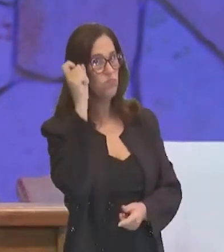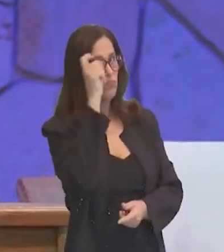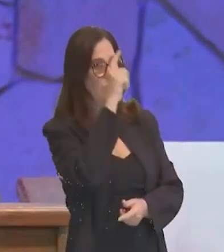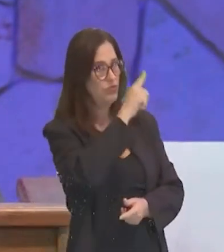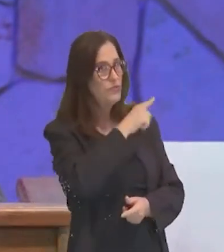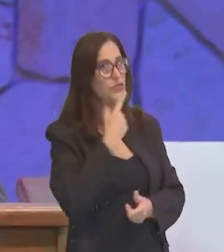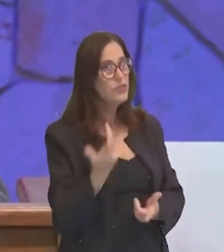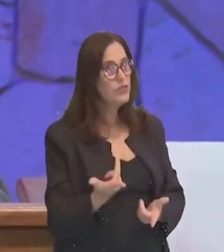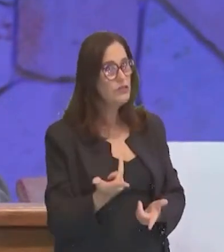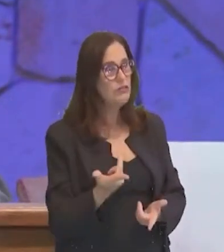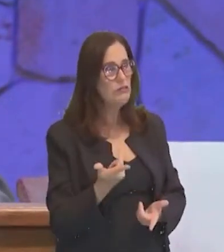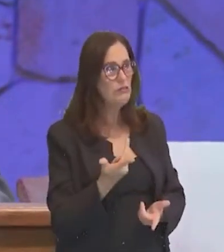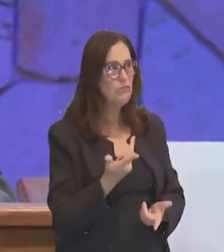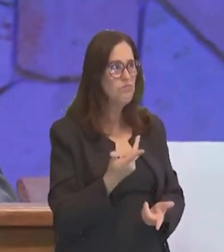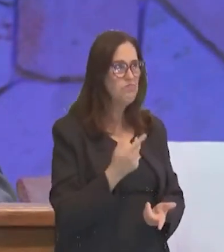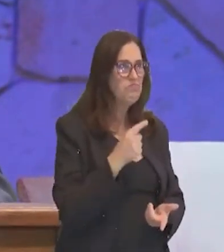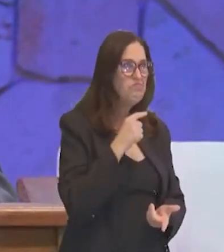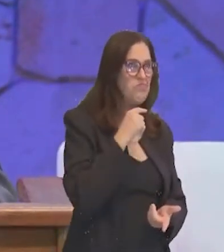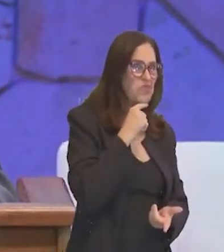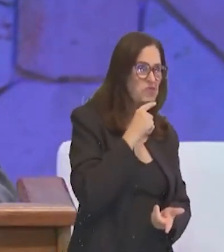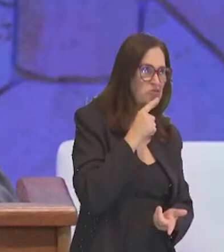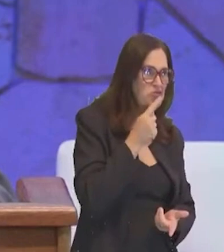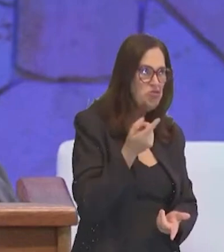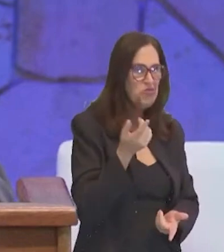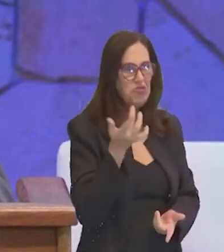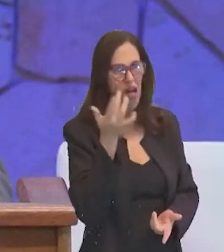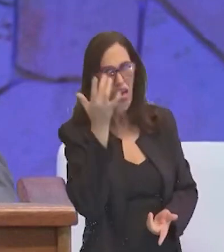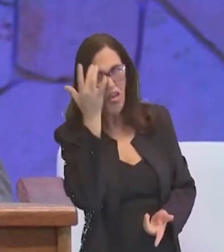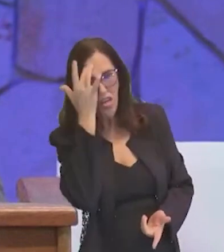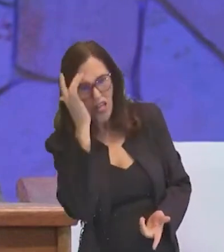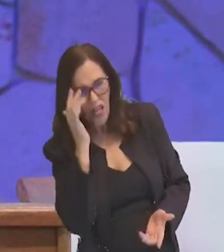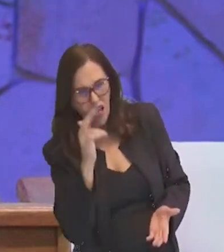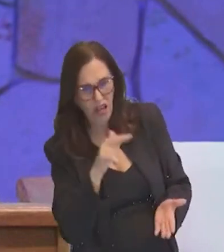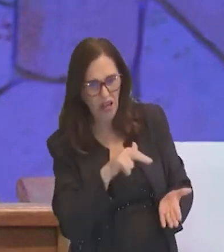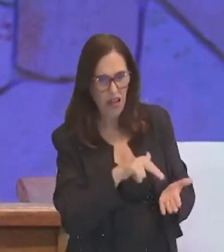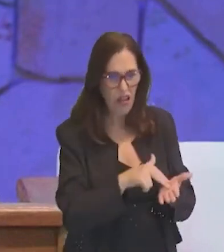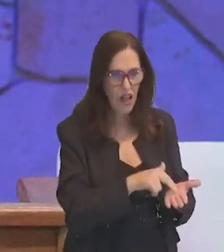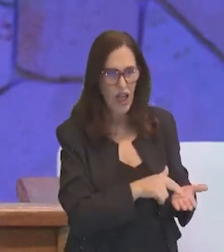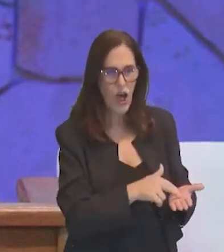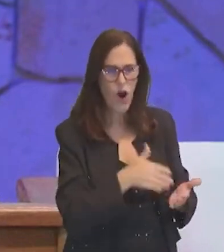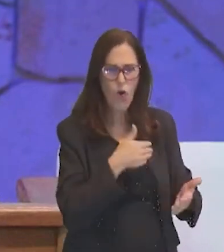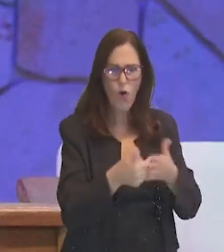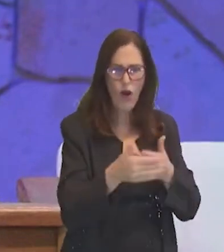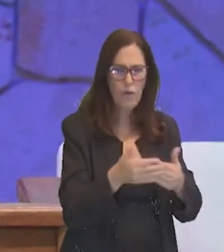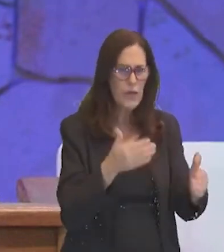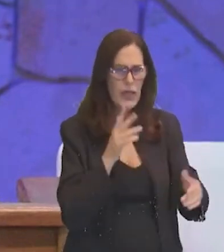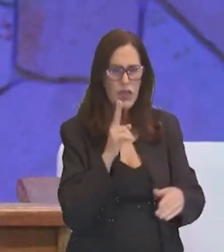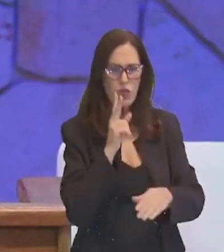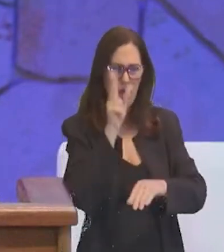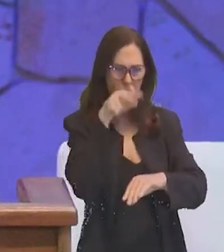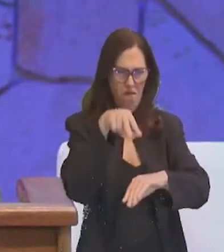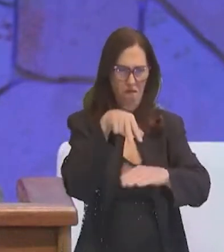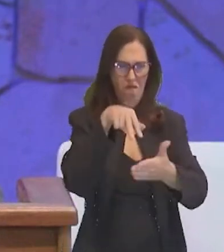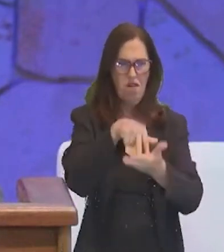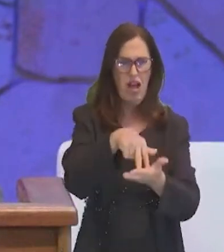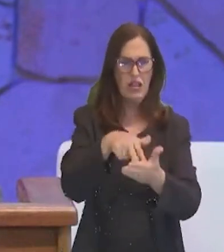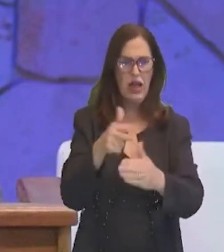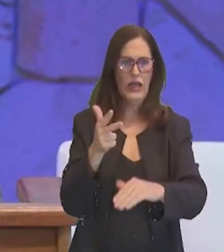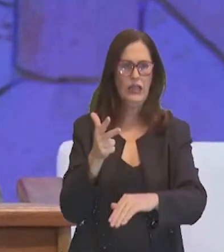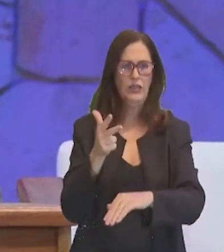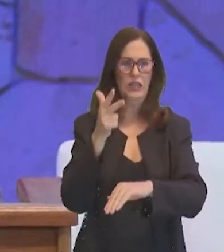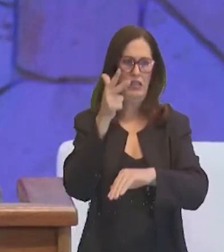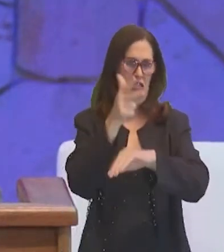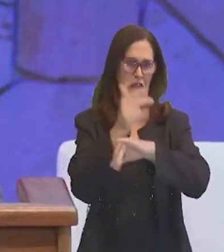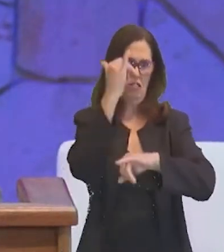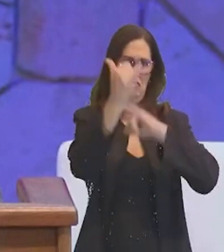de certezas e incertezas. Qualquer um hoje que aparece na internet tem a voz da sabedoria,